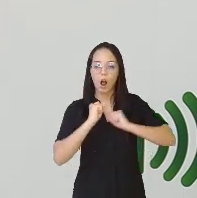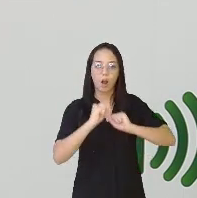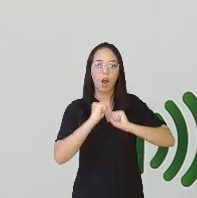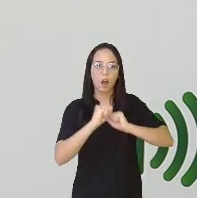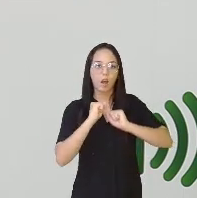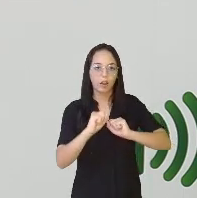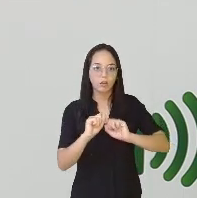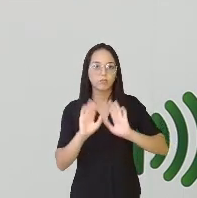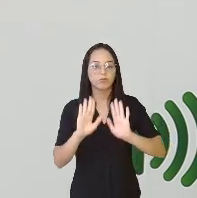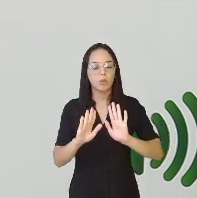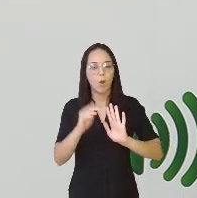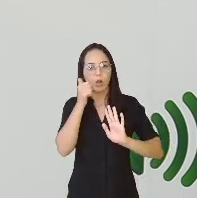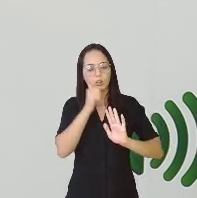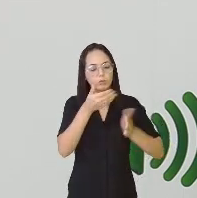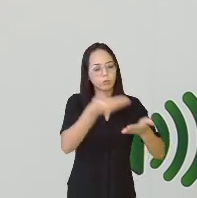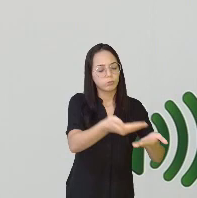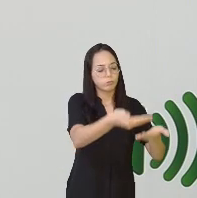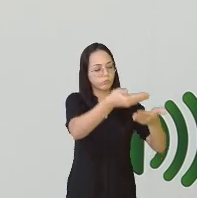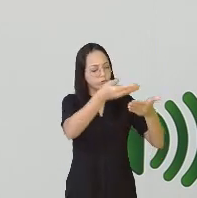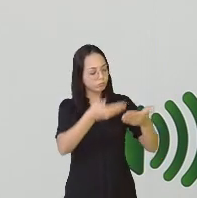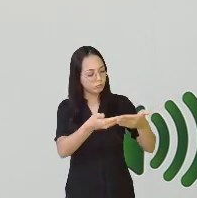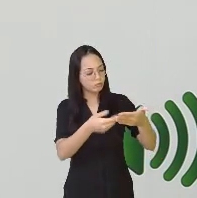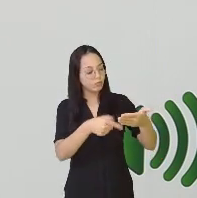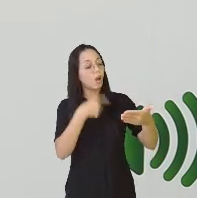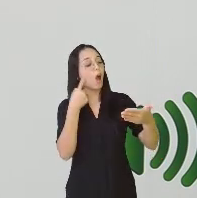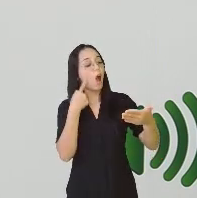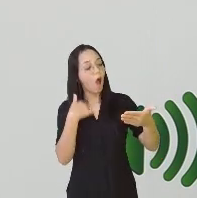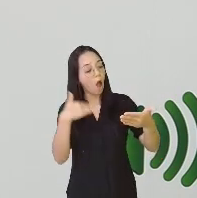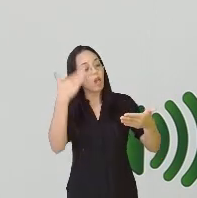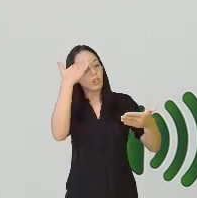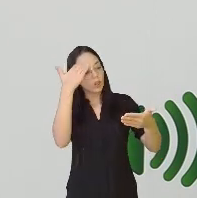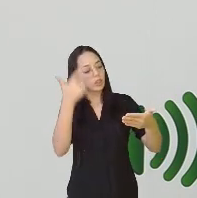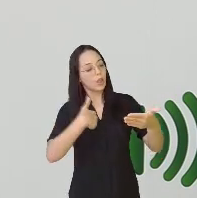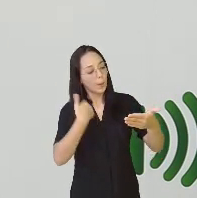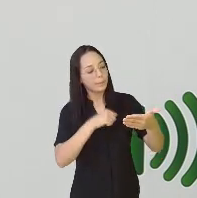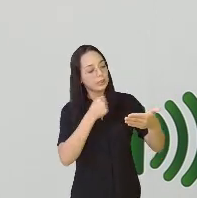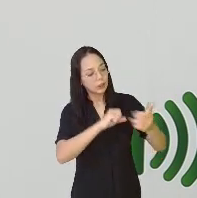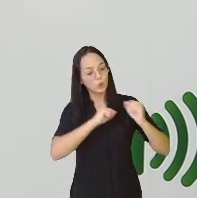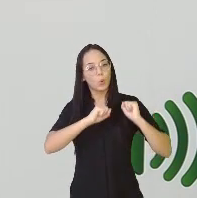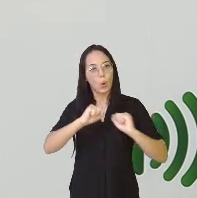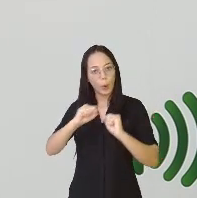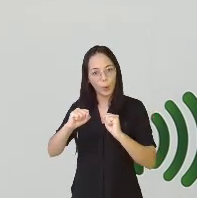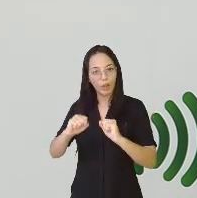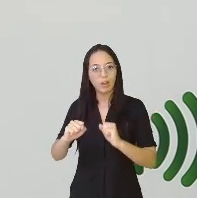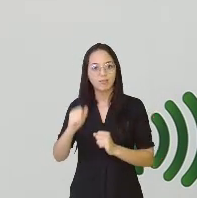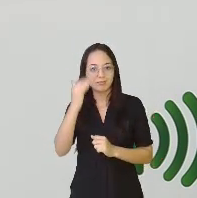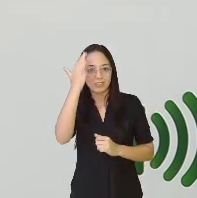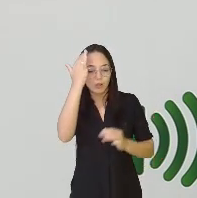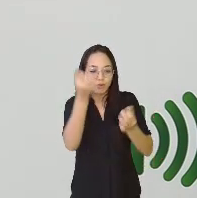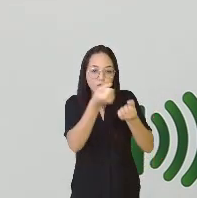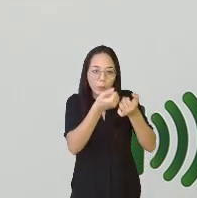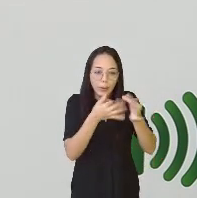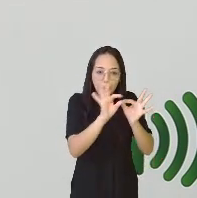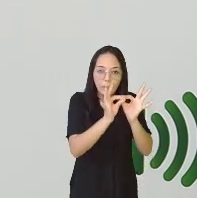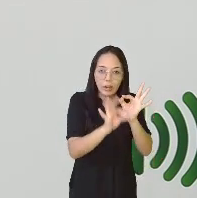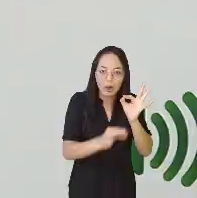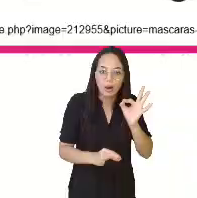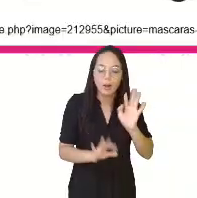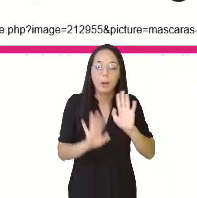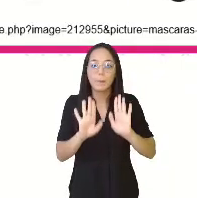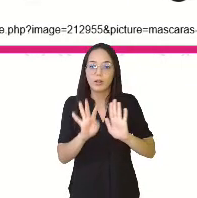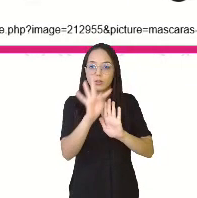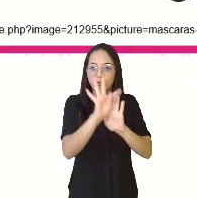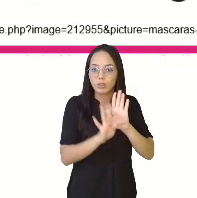a atriz receber, ela vai saber como deverá atuar naquela devida cena. Já que os